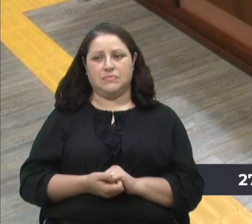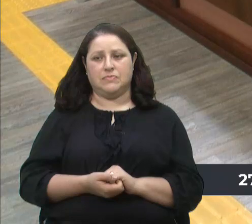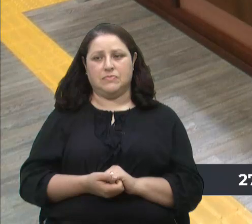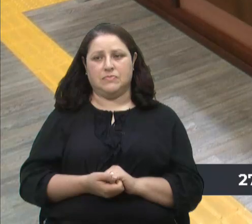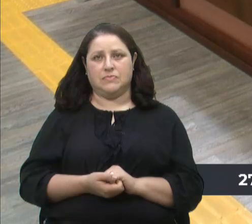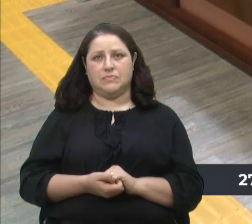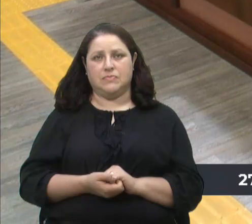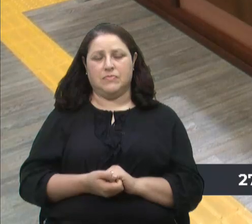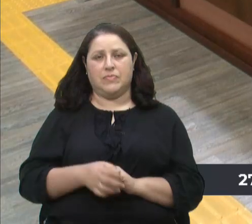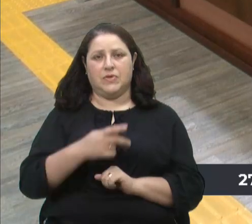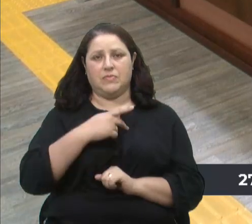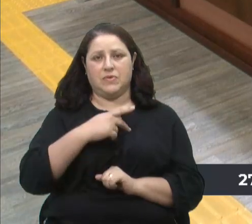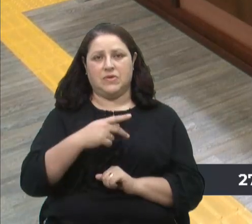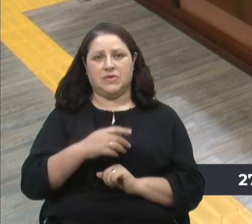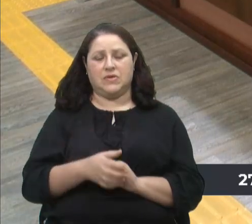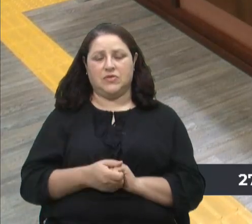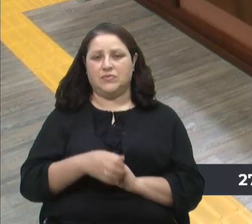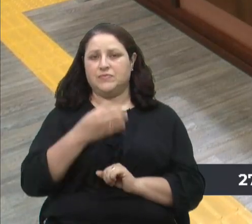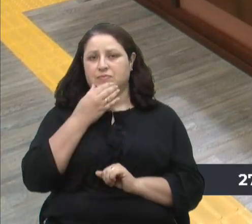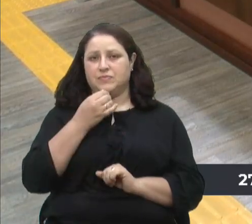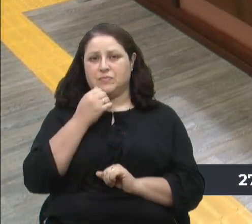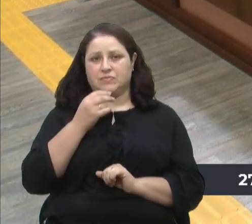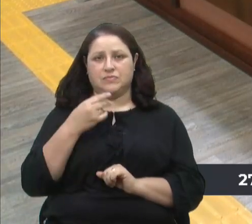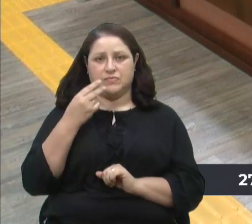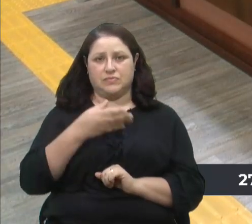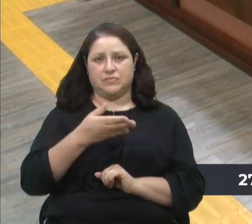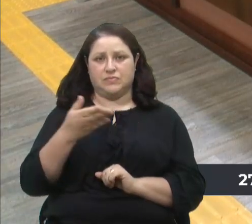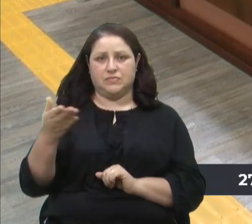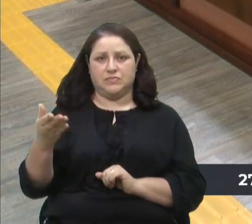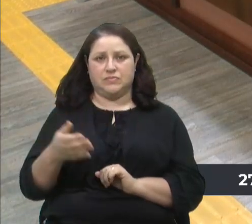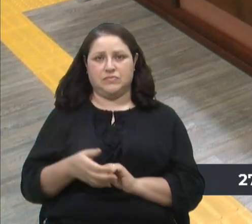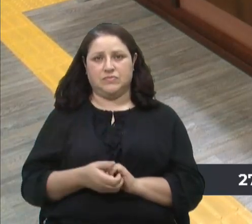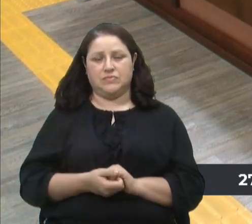Senhor presidente, senhoras vereadoras, senhores vereadores,